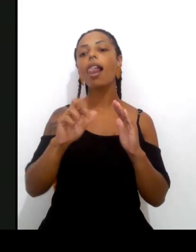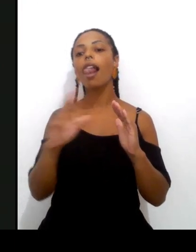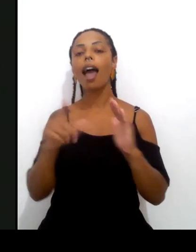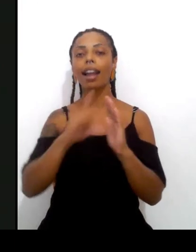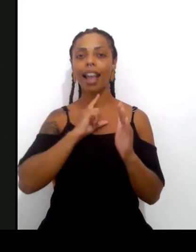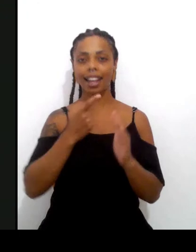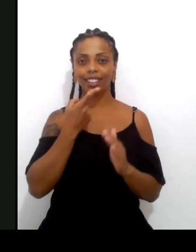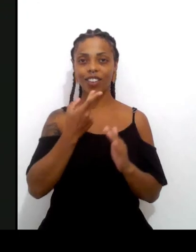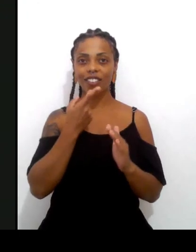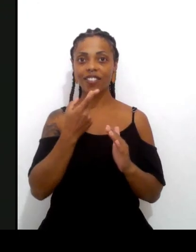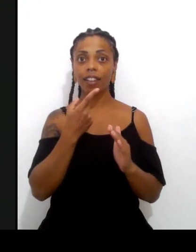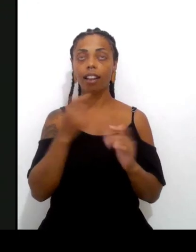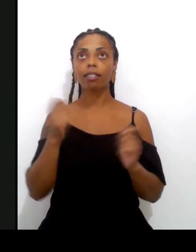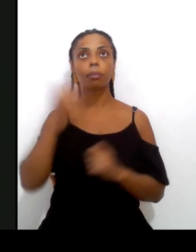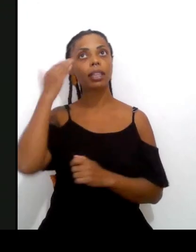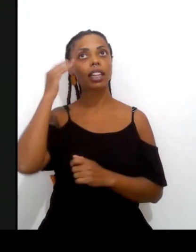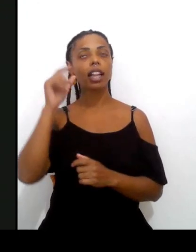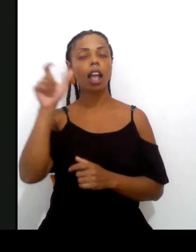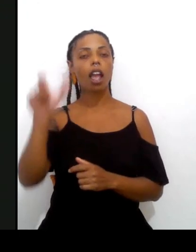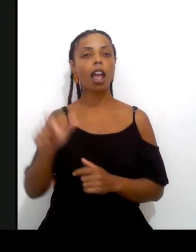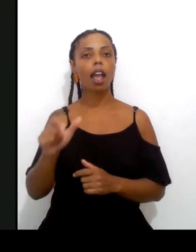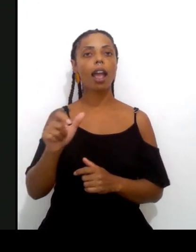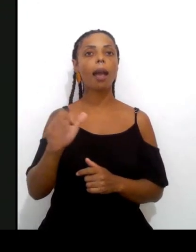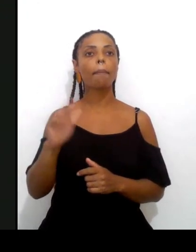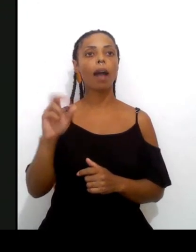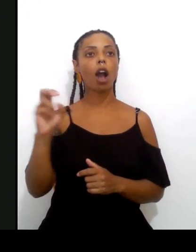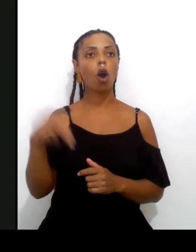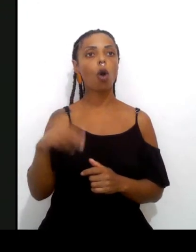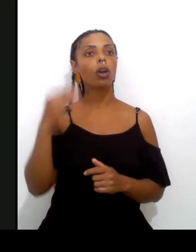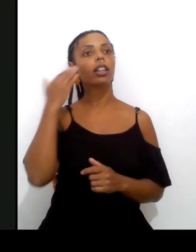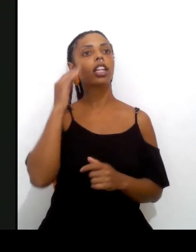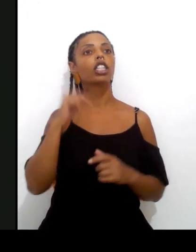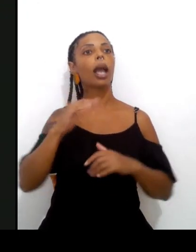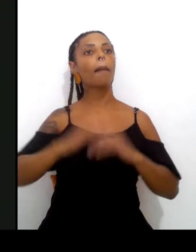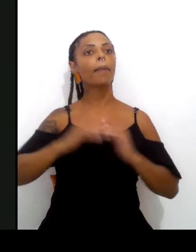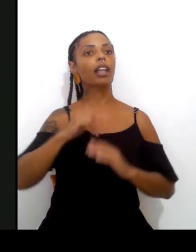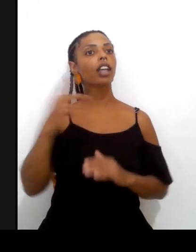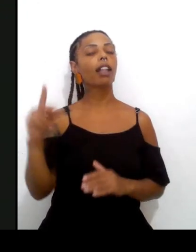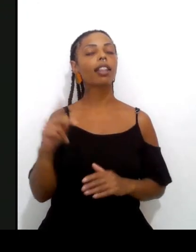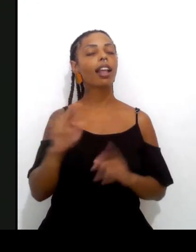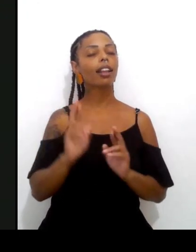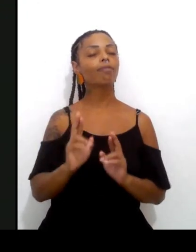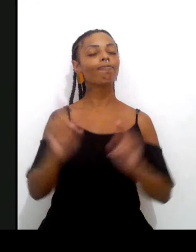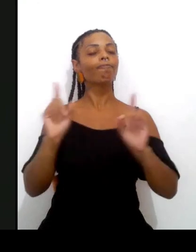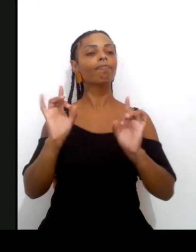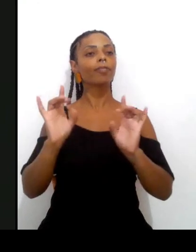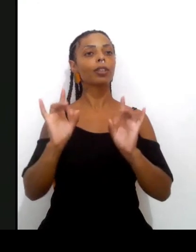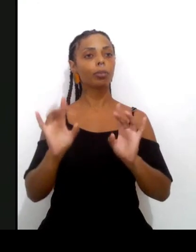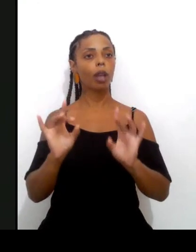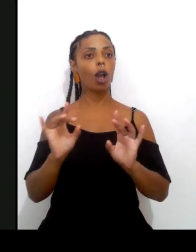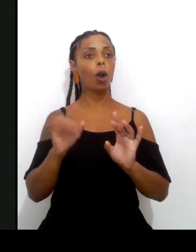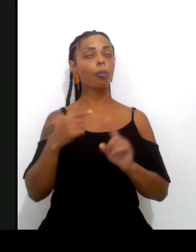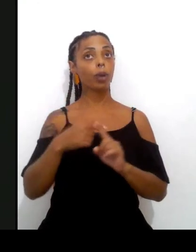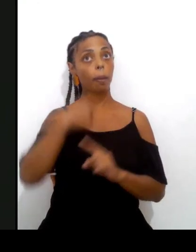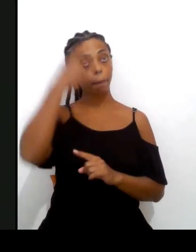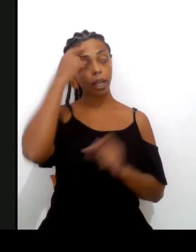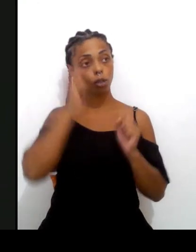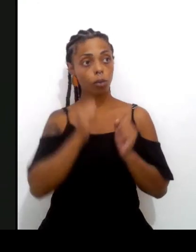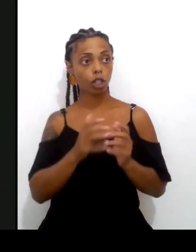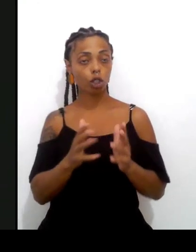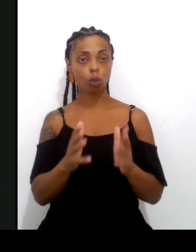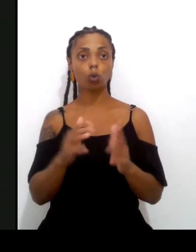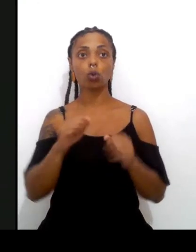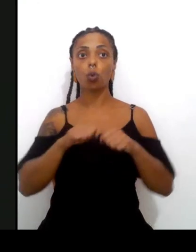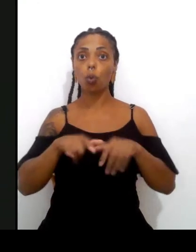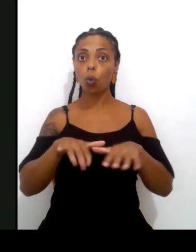como nosso entendimento da singularidade da sua prática se desenvolve quando Nós pensamos em uma atitude Clear expansiva e